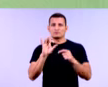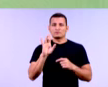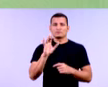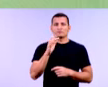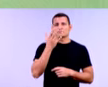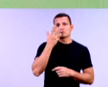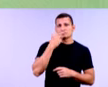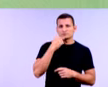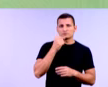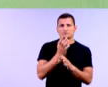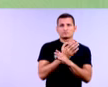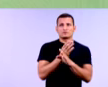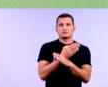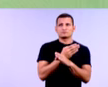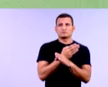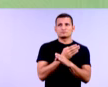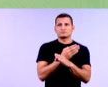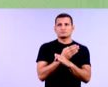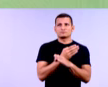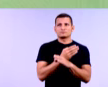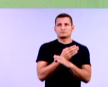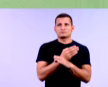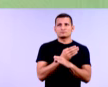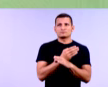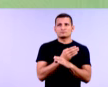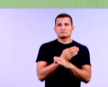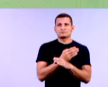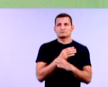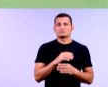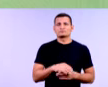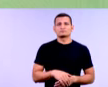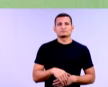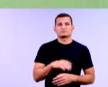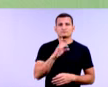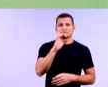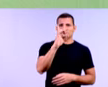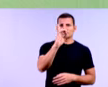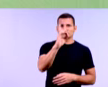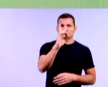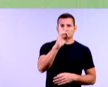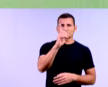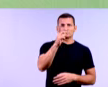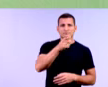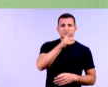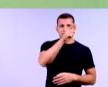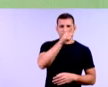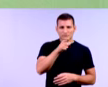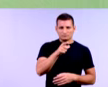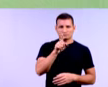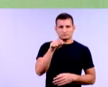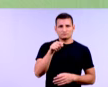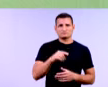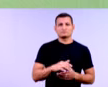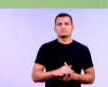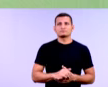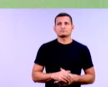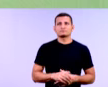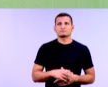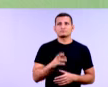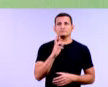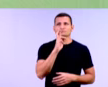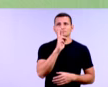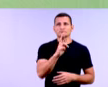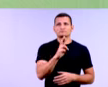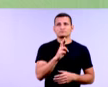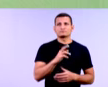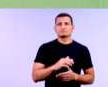a alternativa A alternativa ele quer que tem erro. é a letra D. D de Homem, dado. mulher e criança